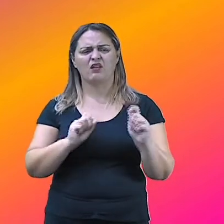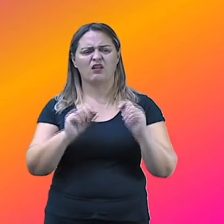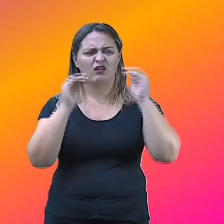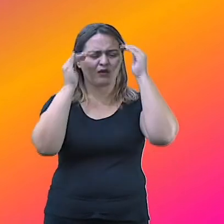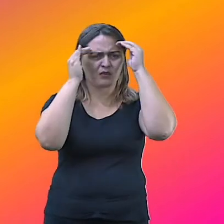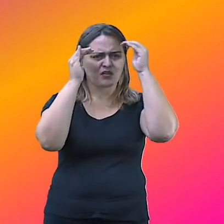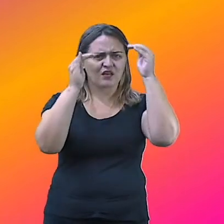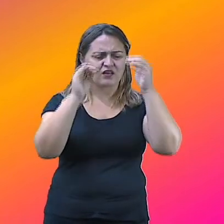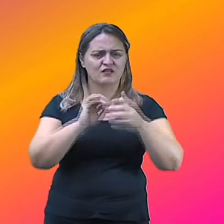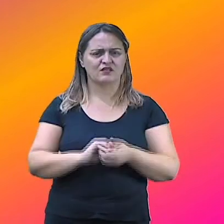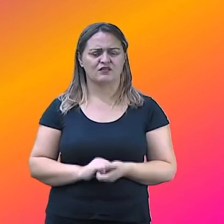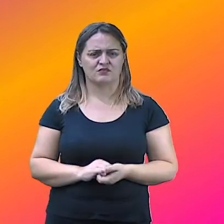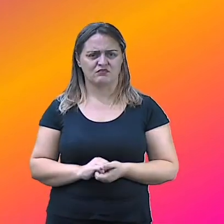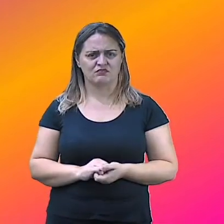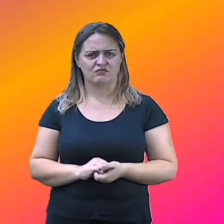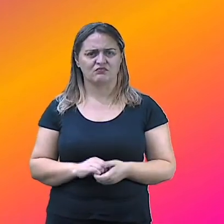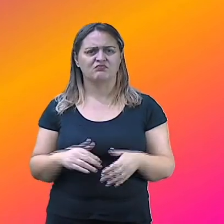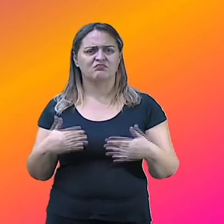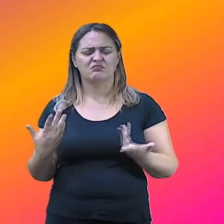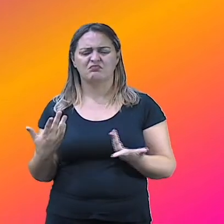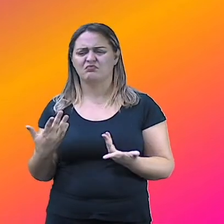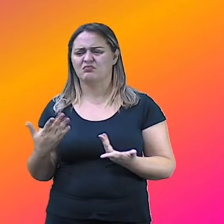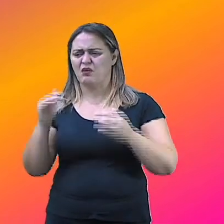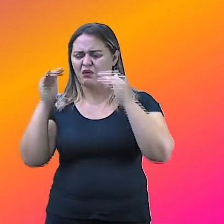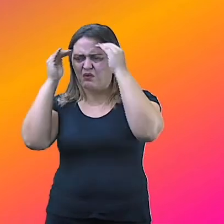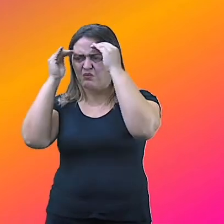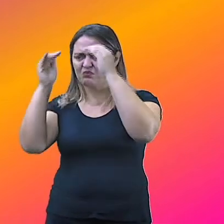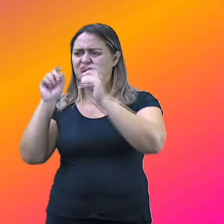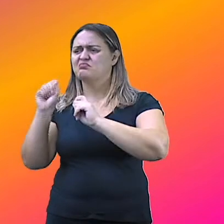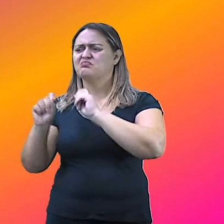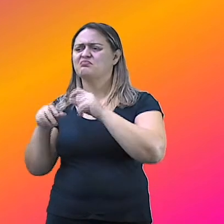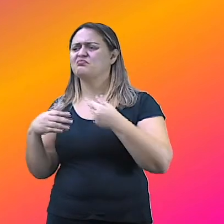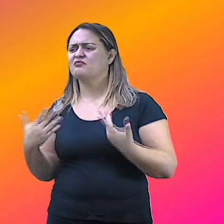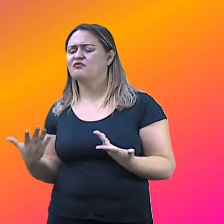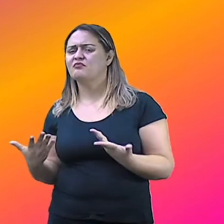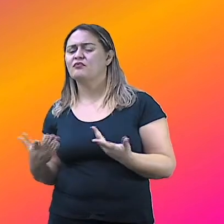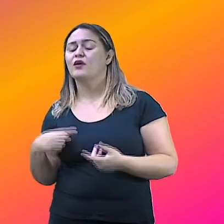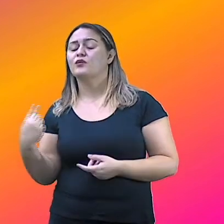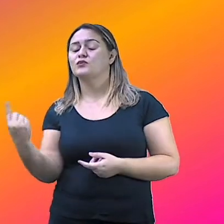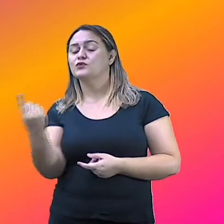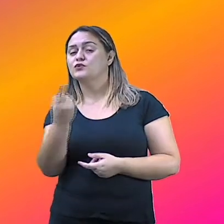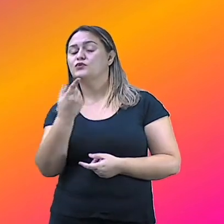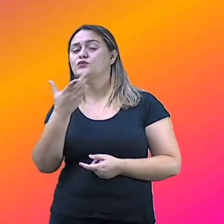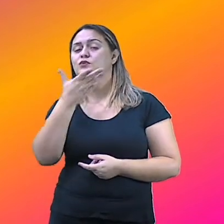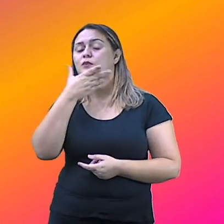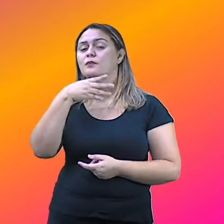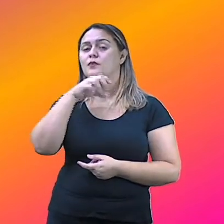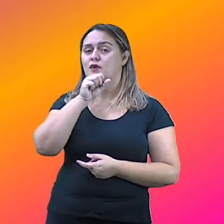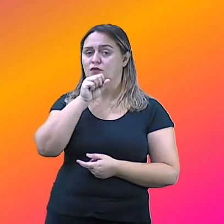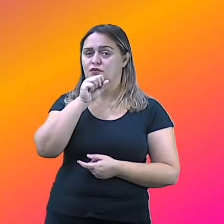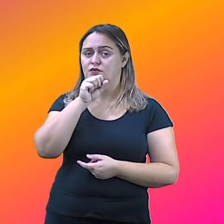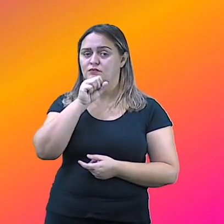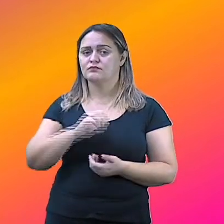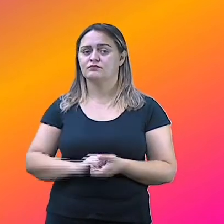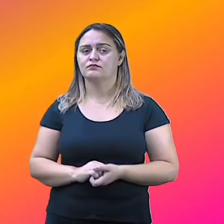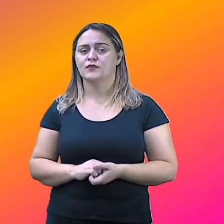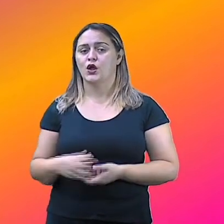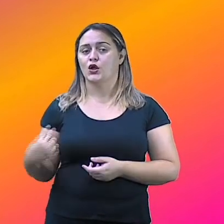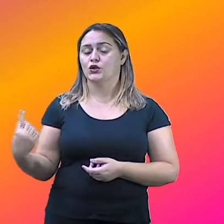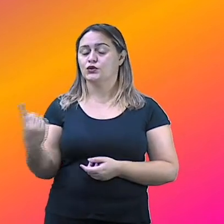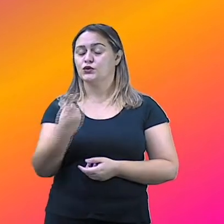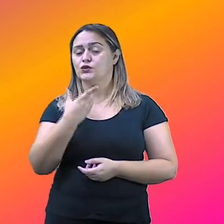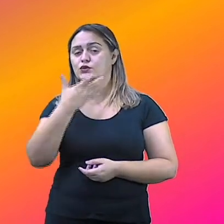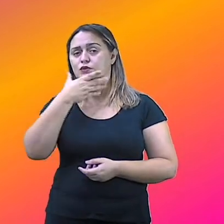mesmo? Obedece a alguém. Aos nossos pais é o objeto indireto, ligado por